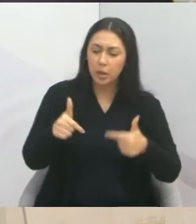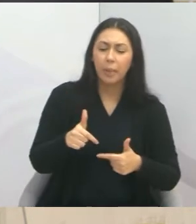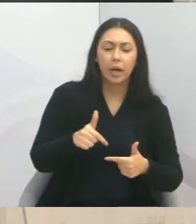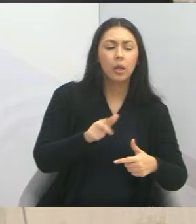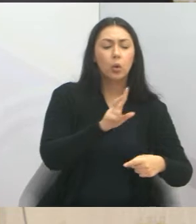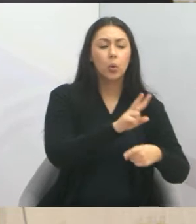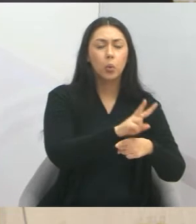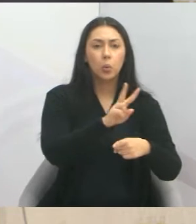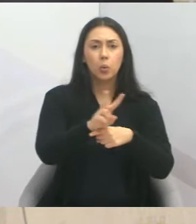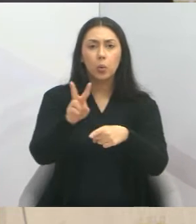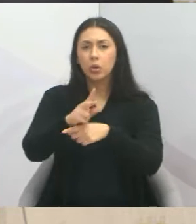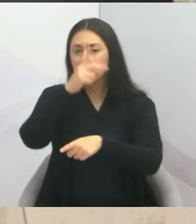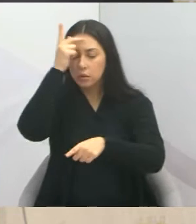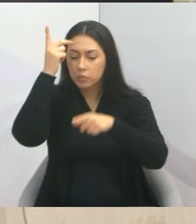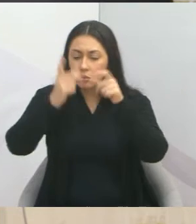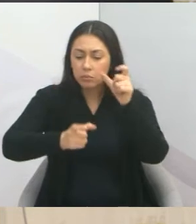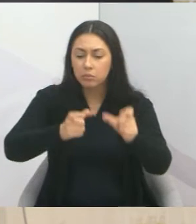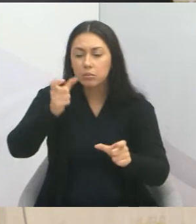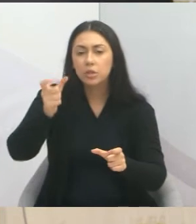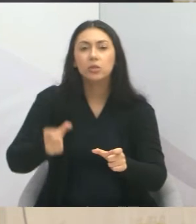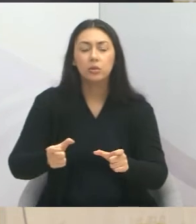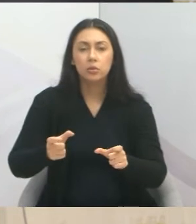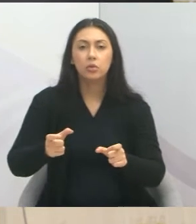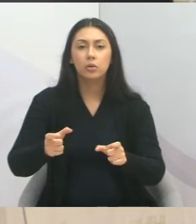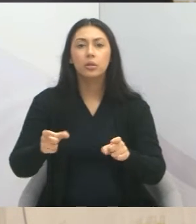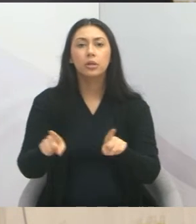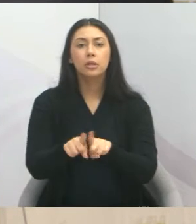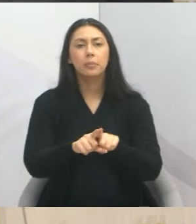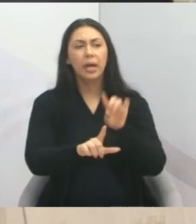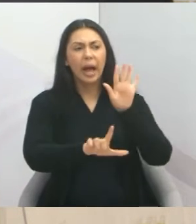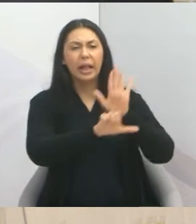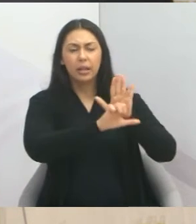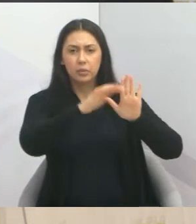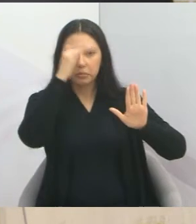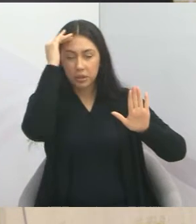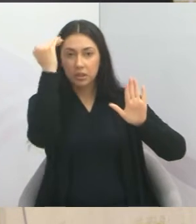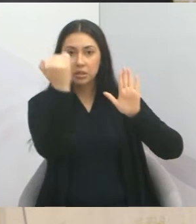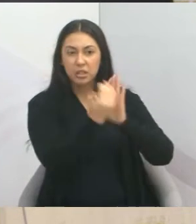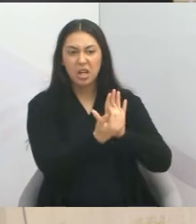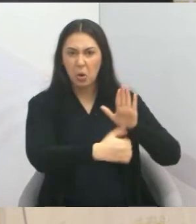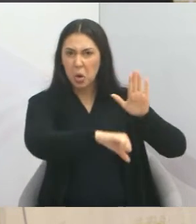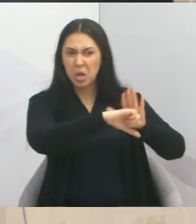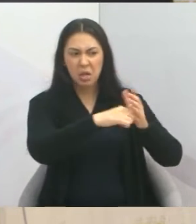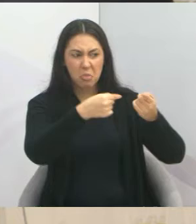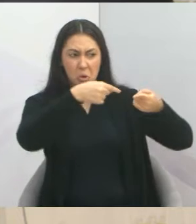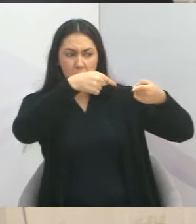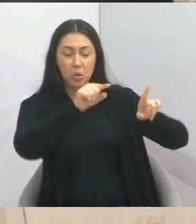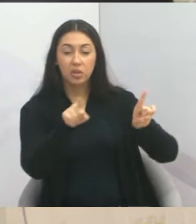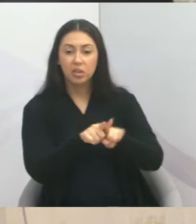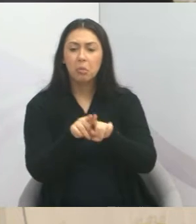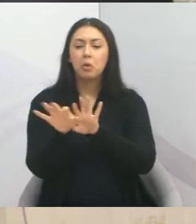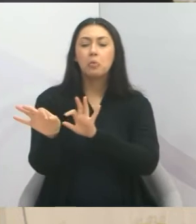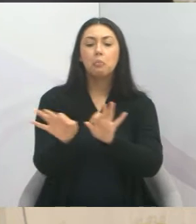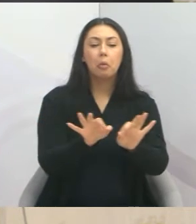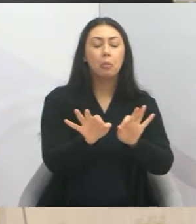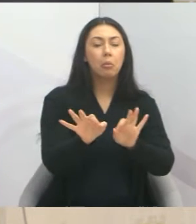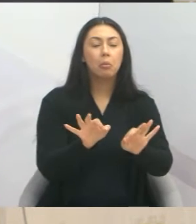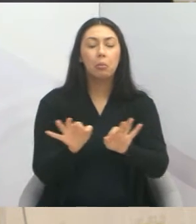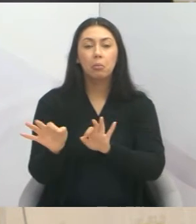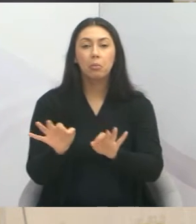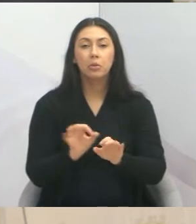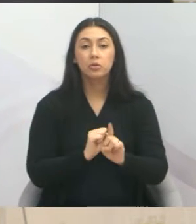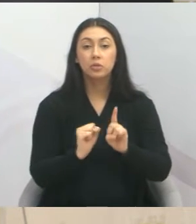missão de proteger as pessoas da cumprimentos a lei as leis combater o crime e preservar a ordem pública na